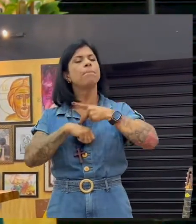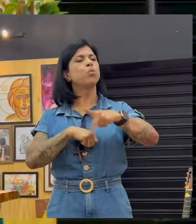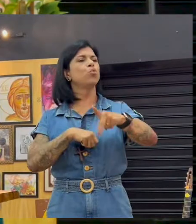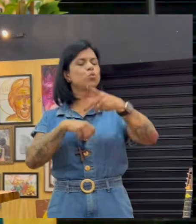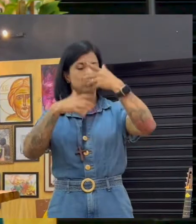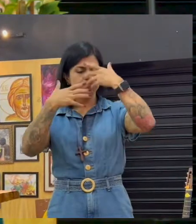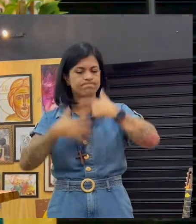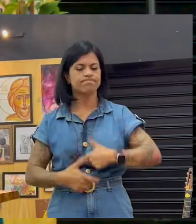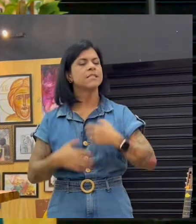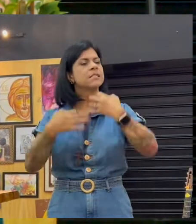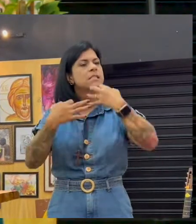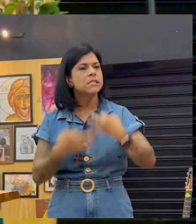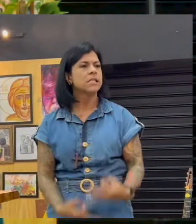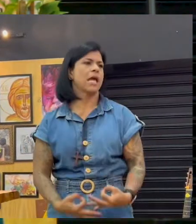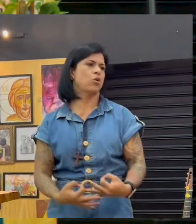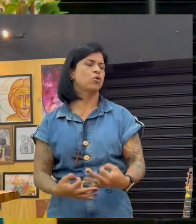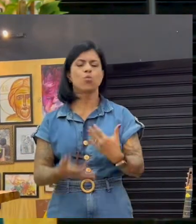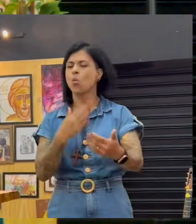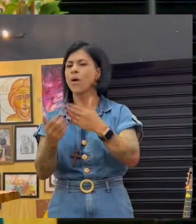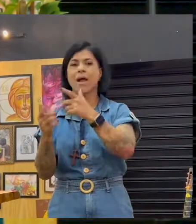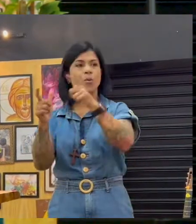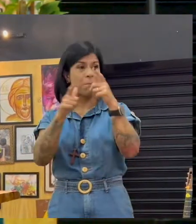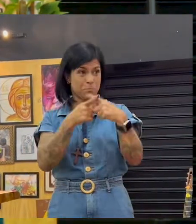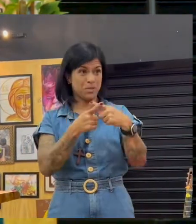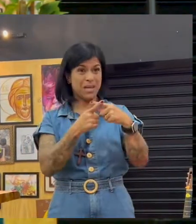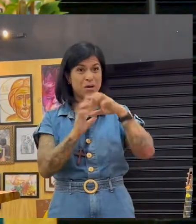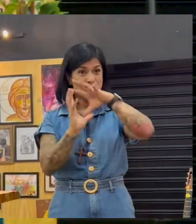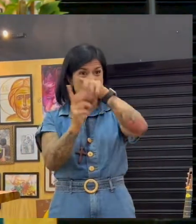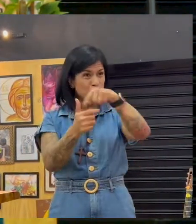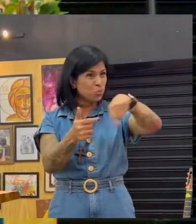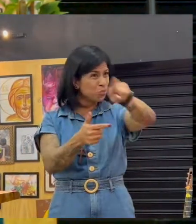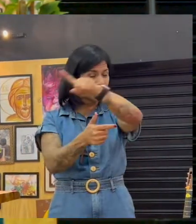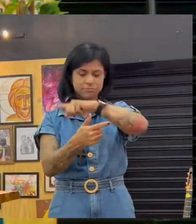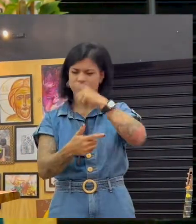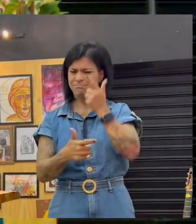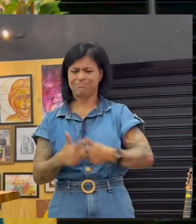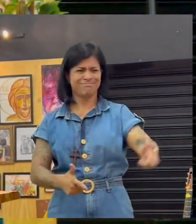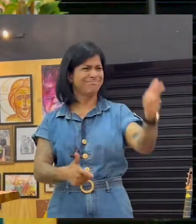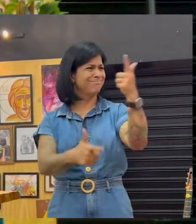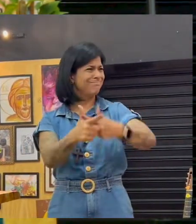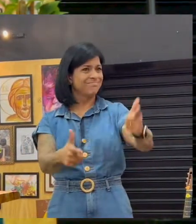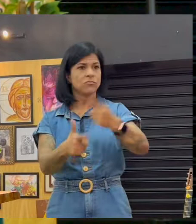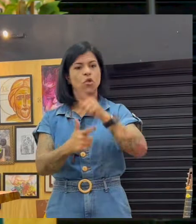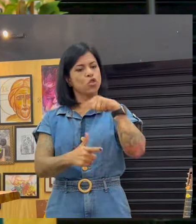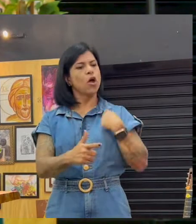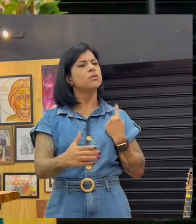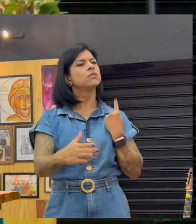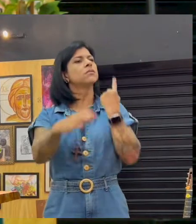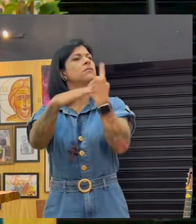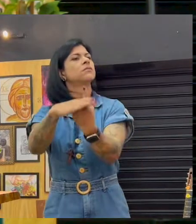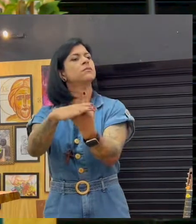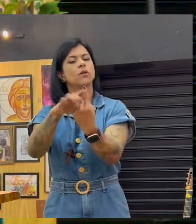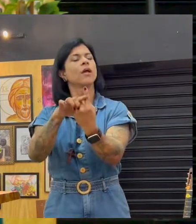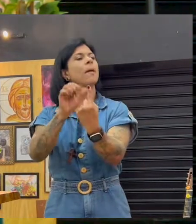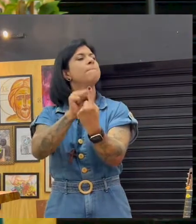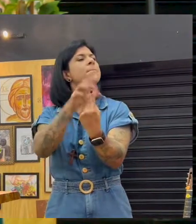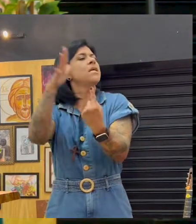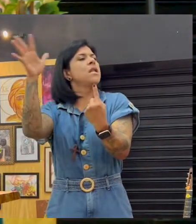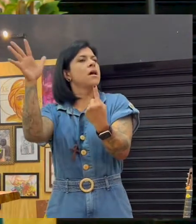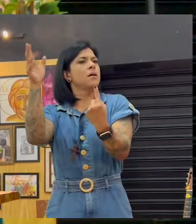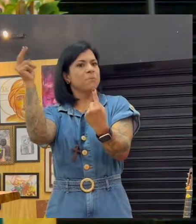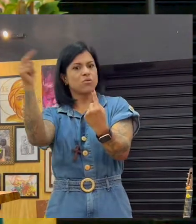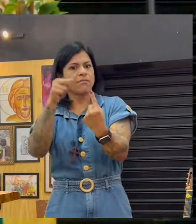e culpáveis, no meio de uma geração corrompida e depravada, na qual vocês brilham como estrelas no